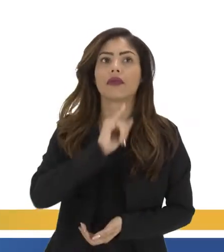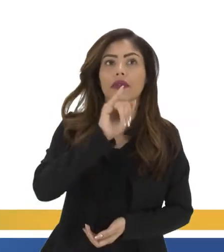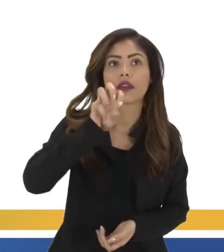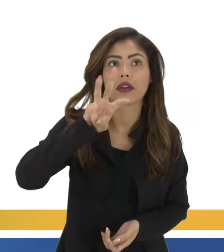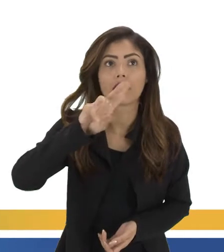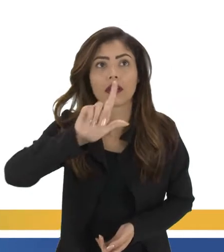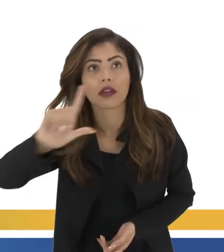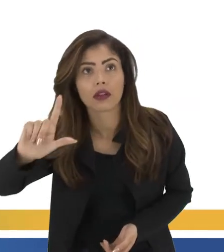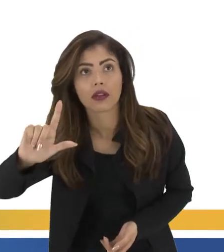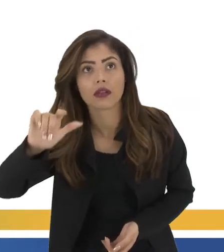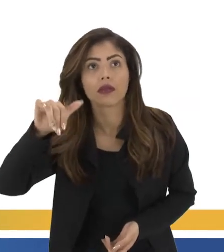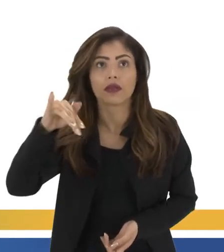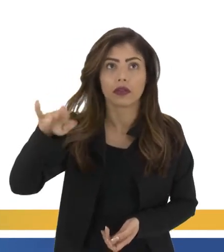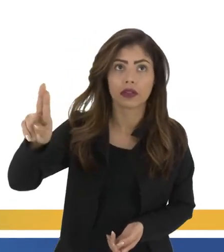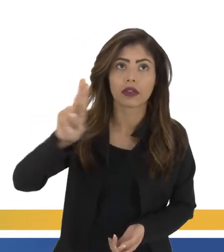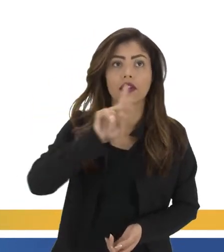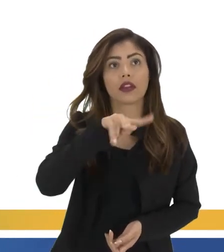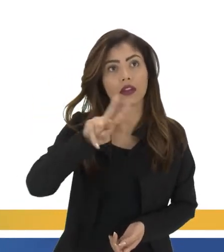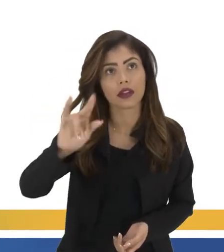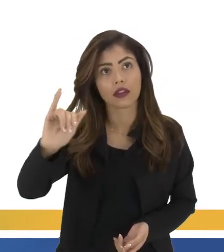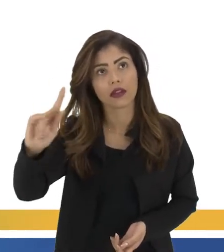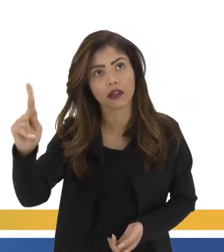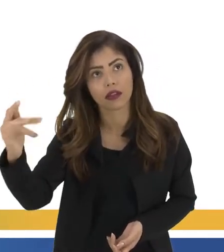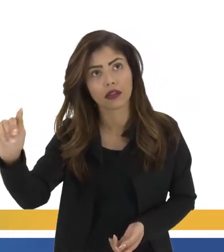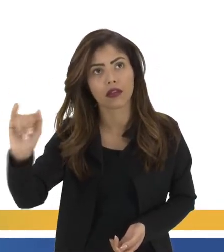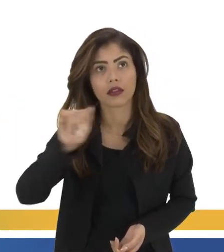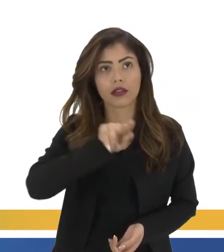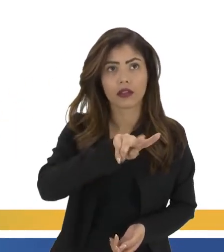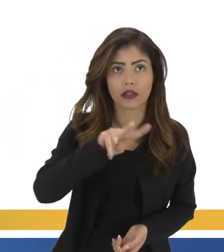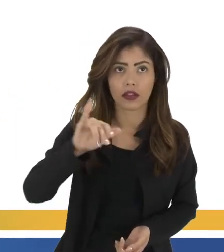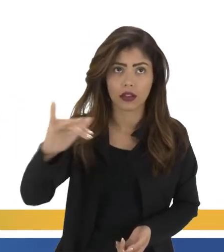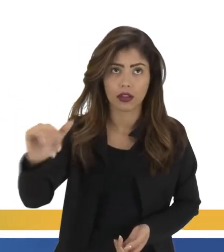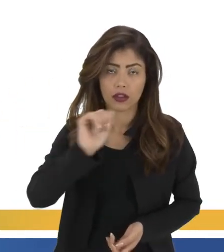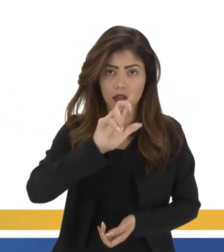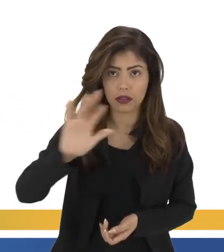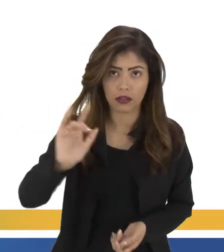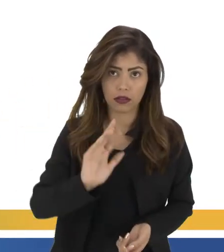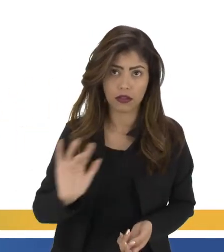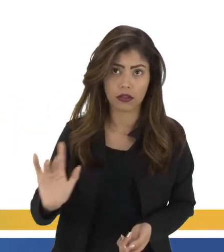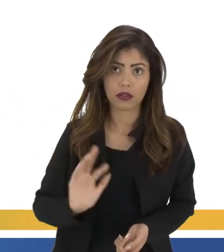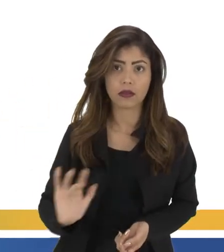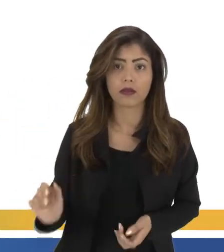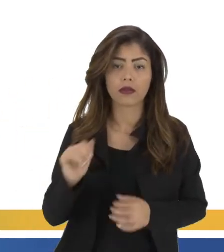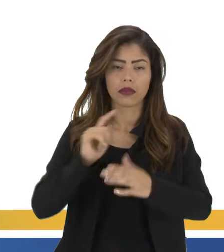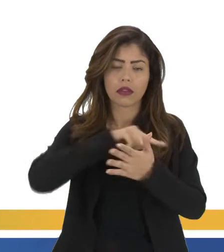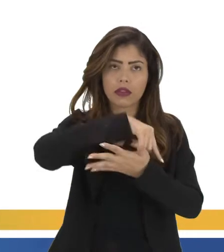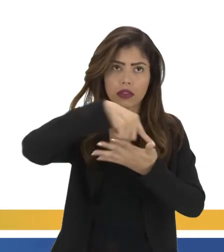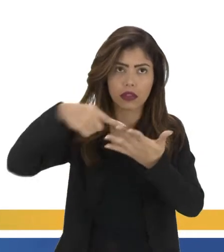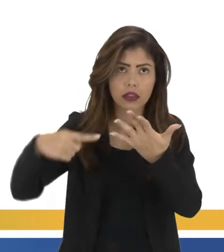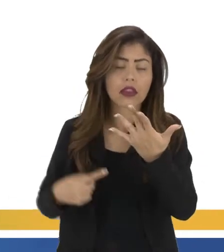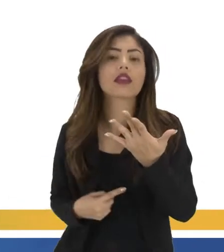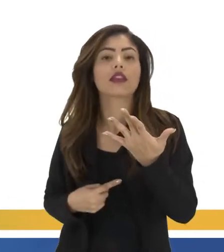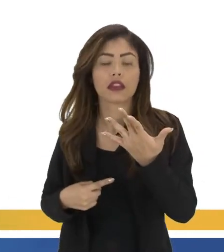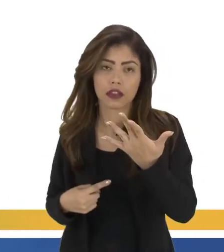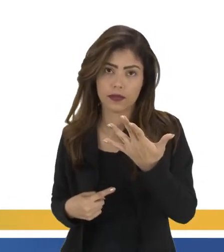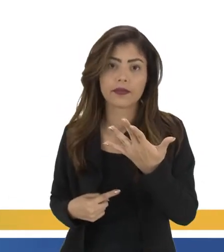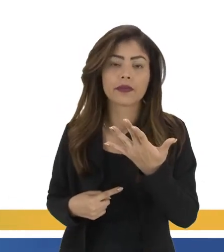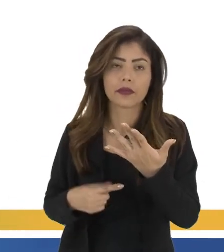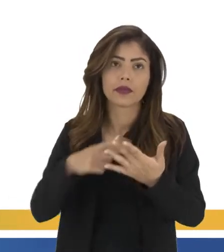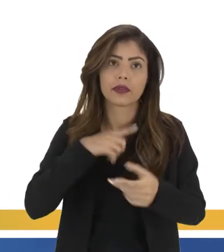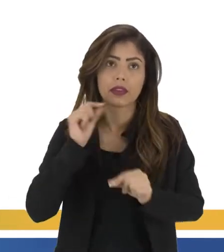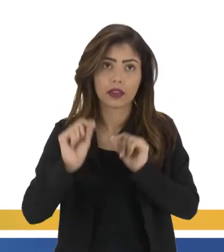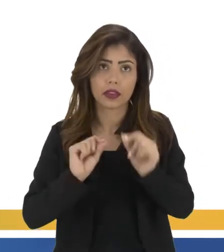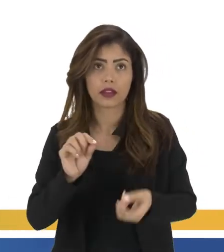will study, you will study, he will study, she will study, it will study, we will study, you